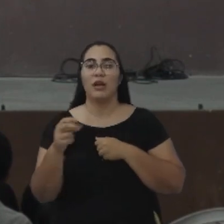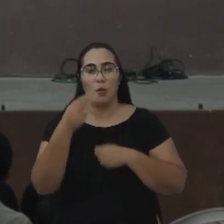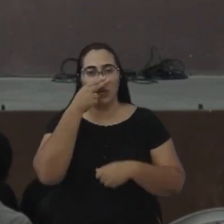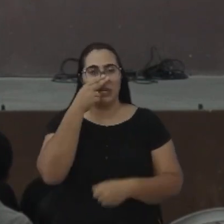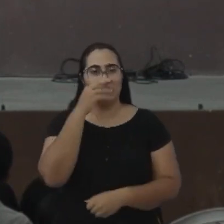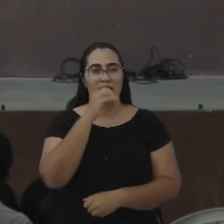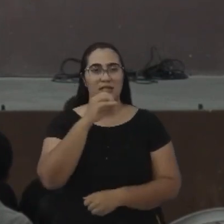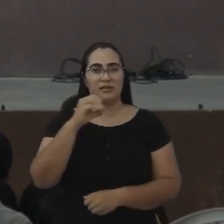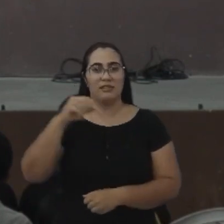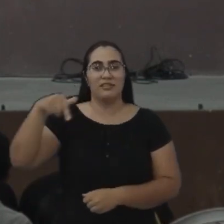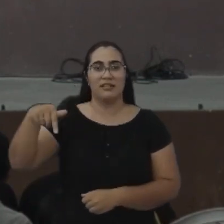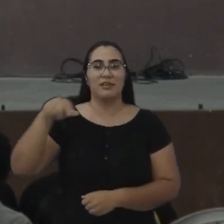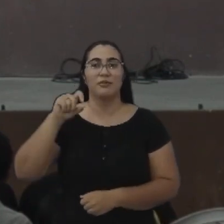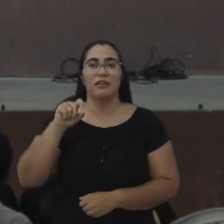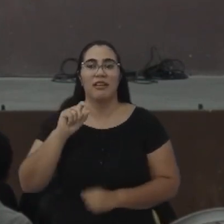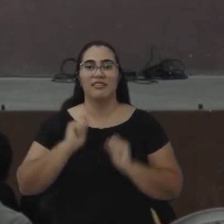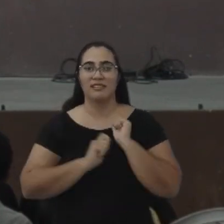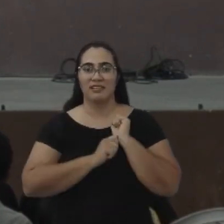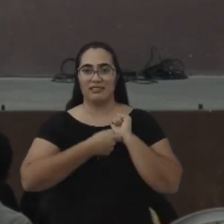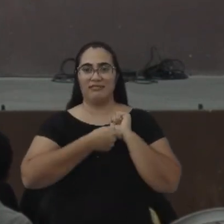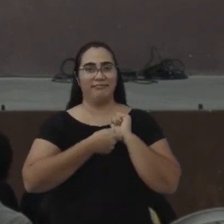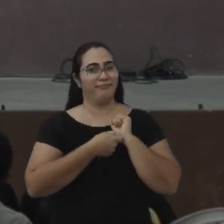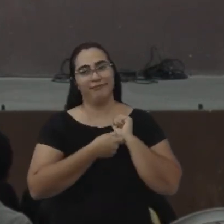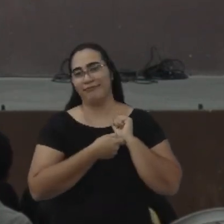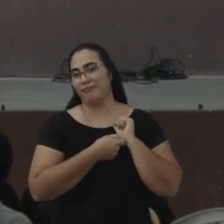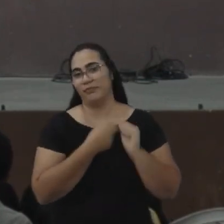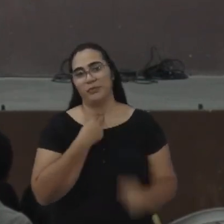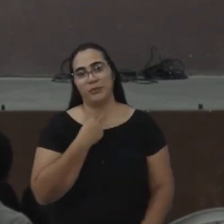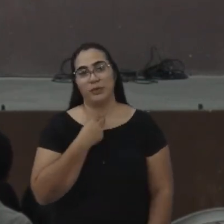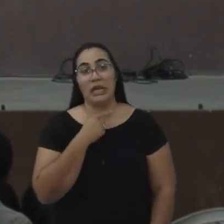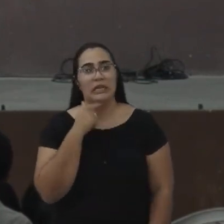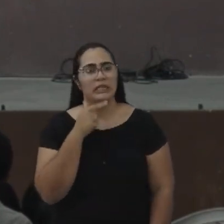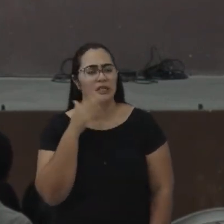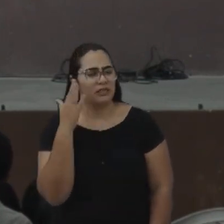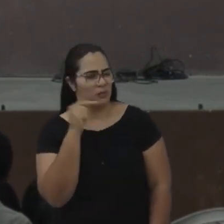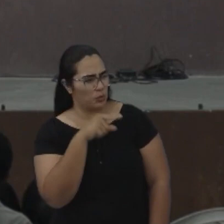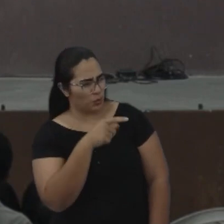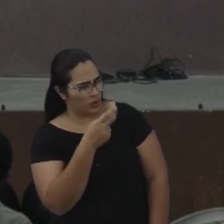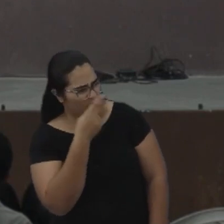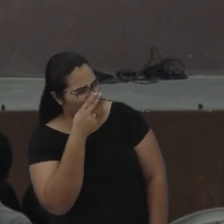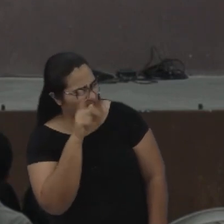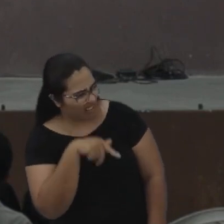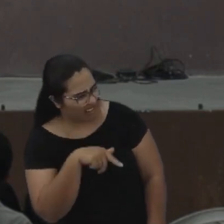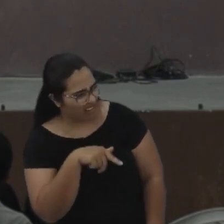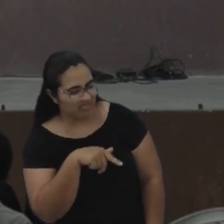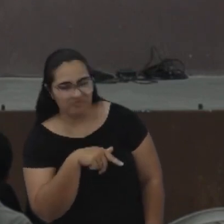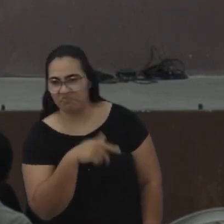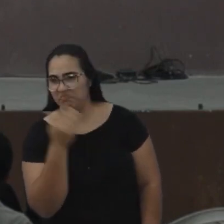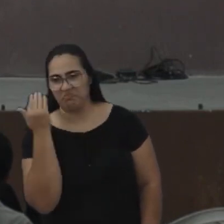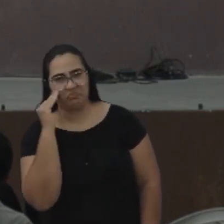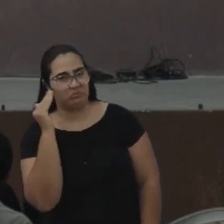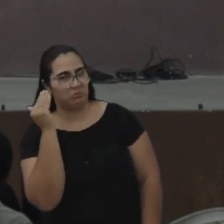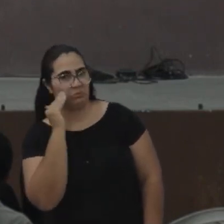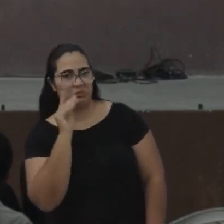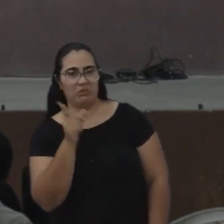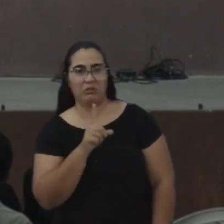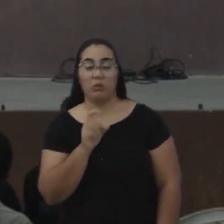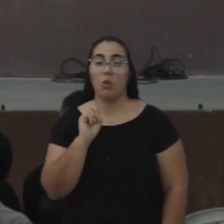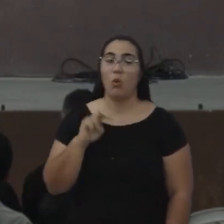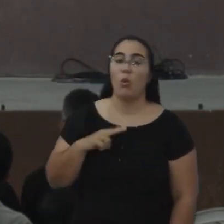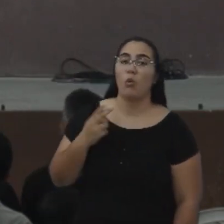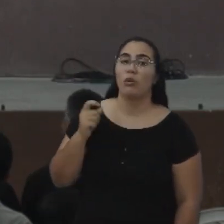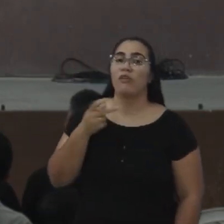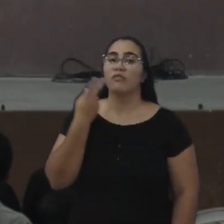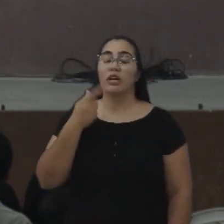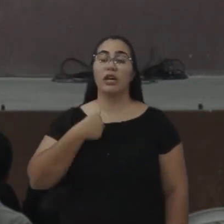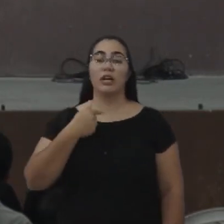007. Agente secreto de Jesus. Aquele que ninguém sabe que é crente até que ele diga que é. Ou que ele puxe lá, um negócio e diga assim, eu